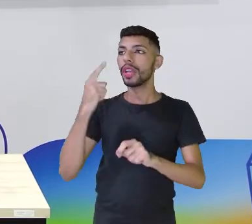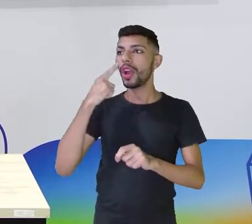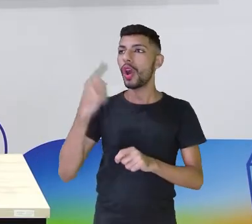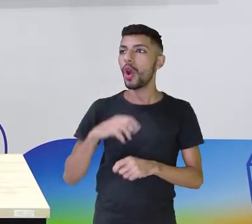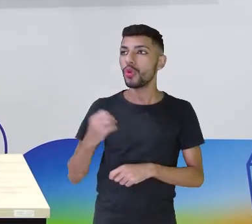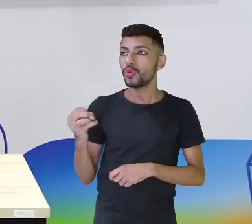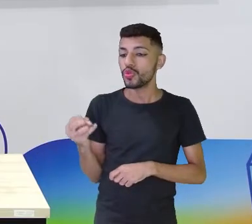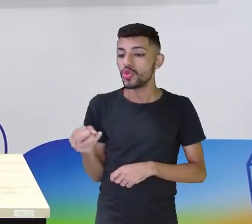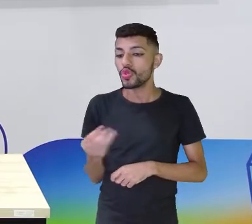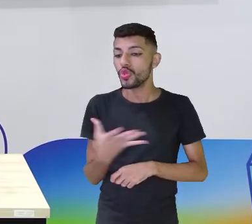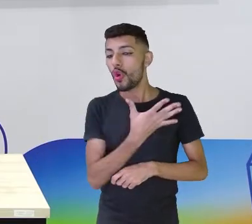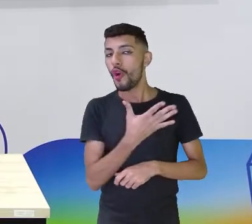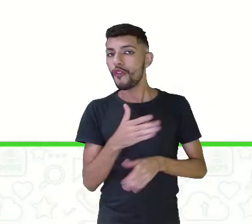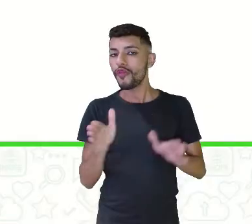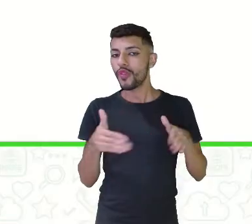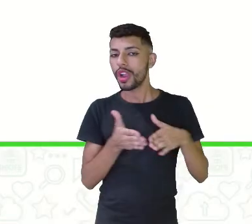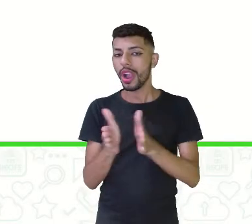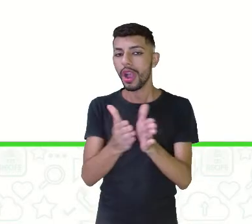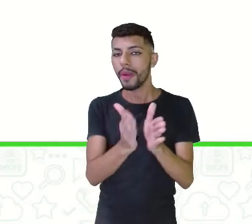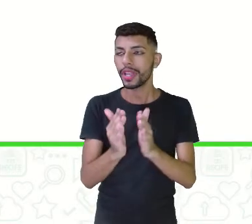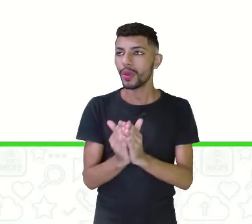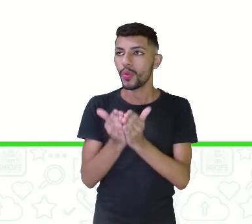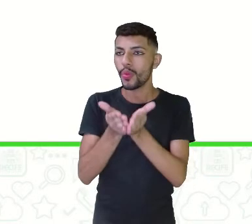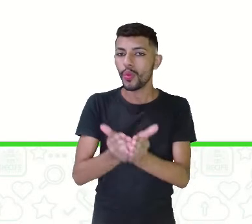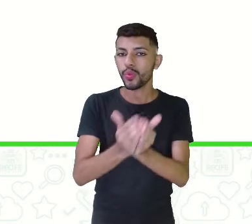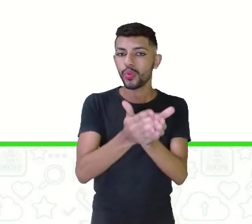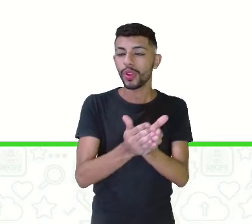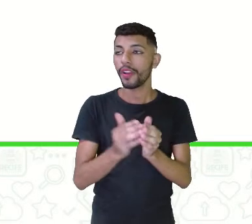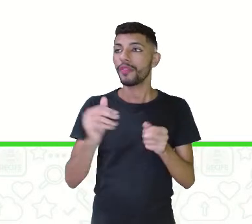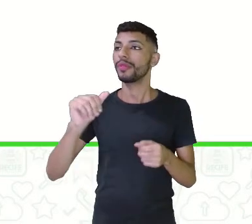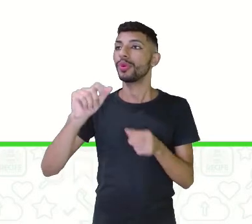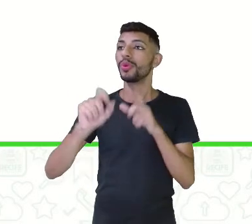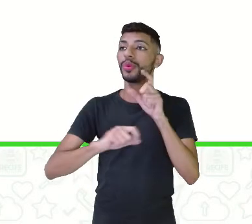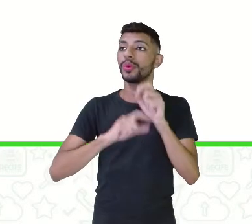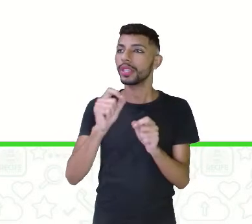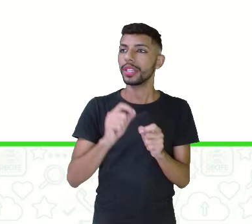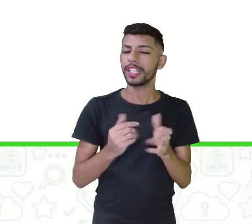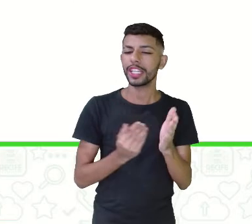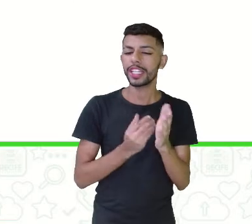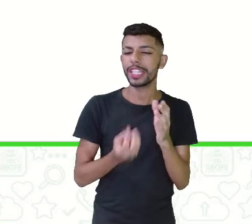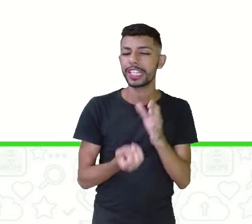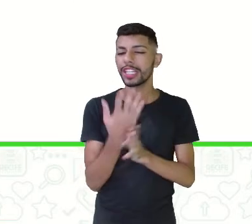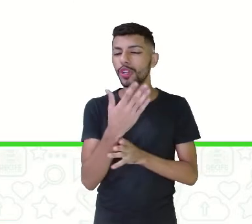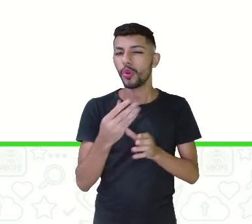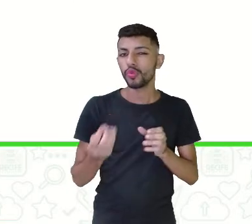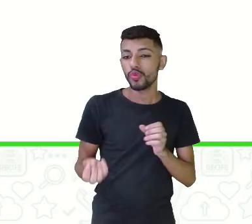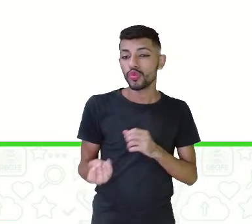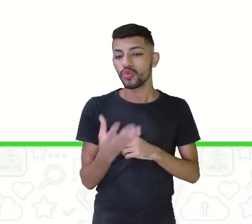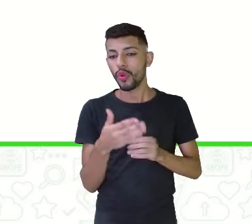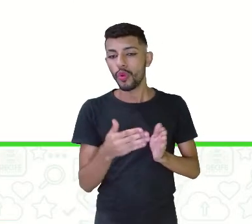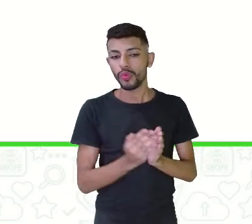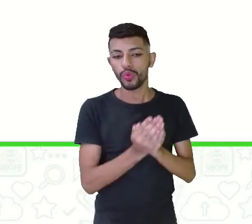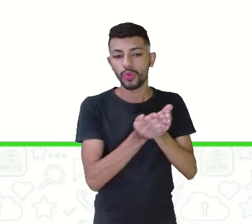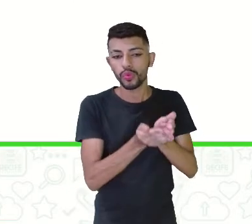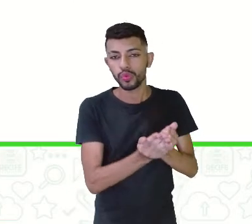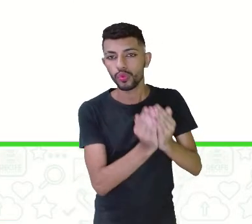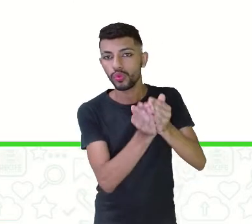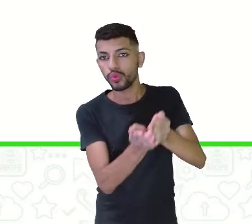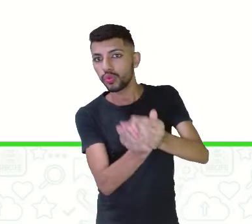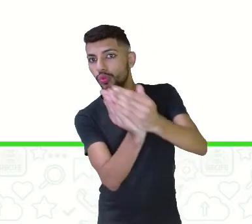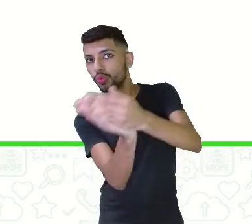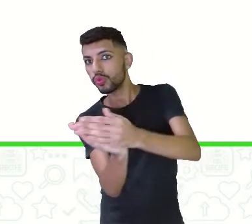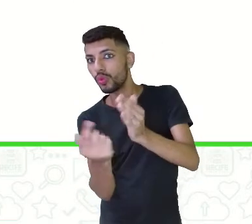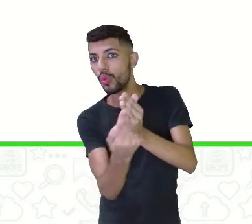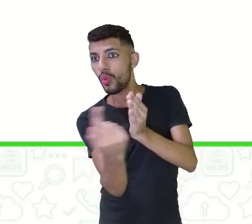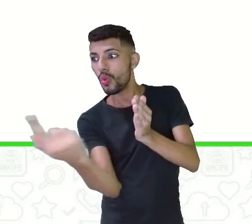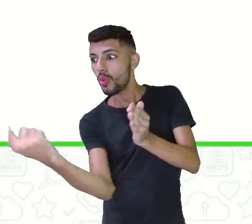novo caminho. Eles precisaram criar uma nova entrada, precisaram dar a volta